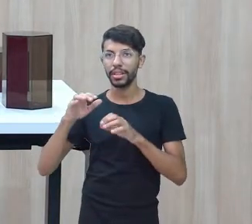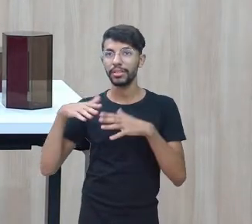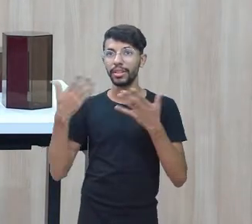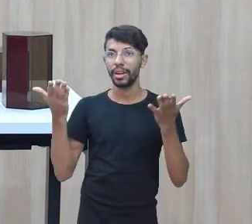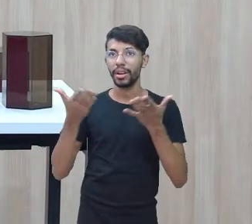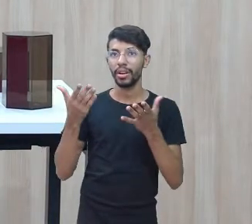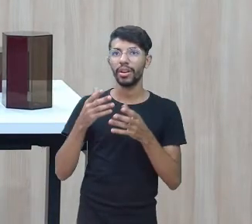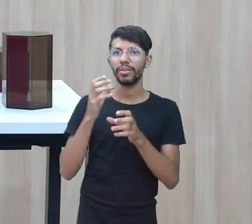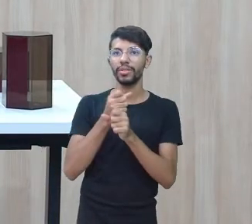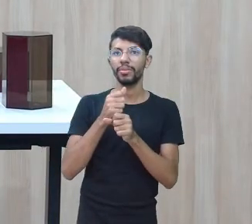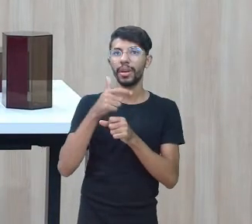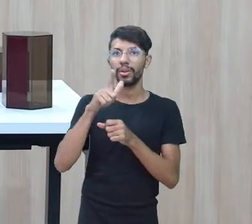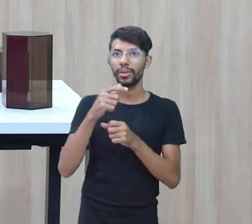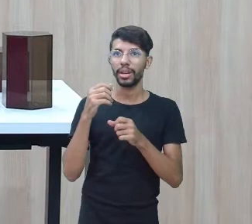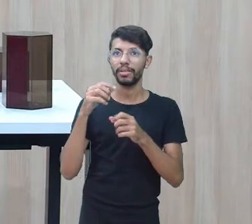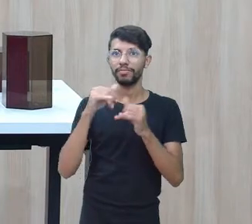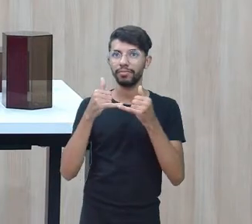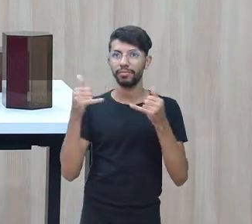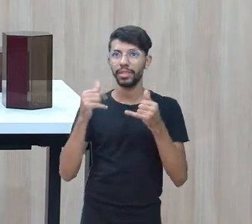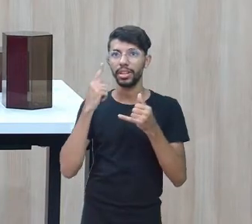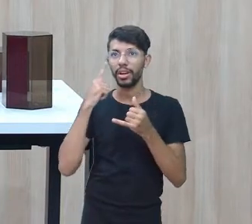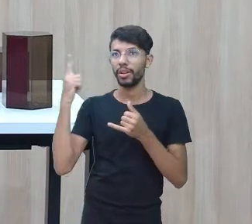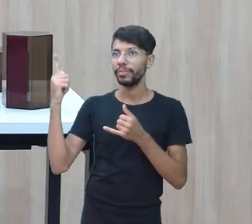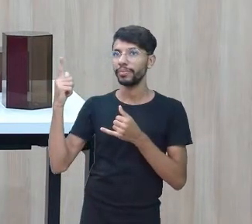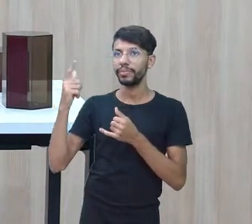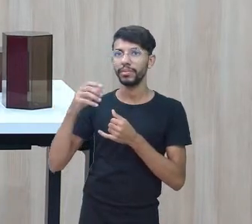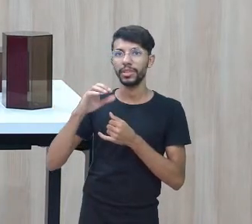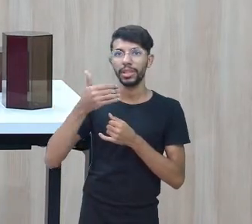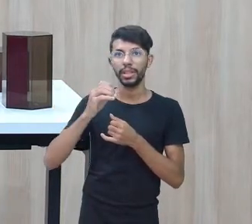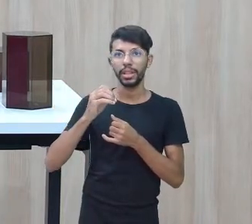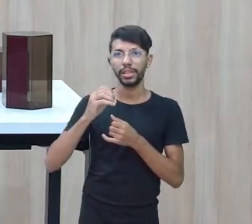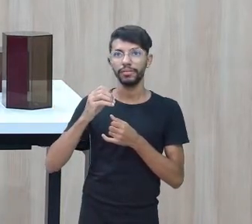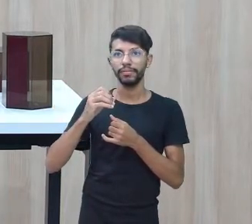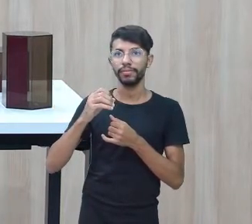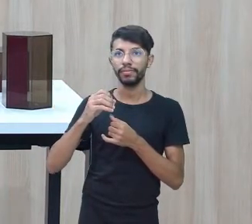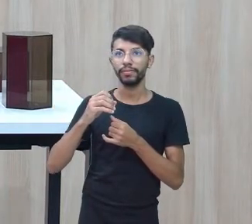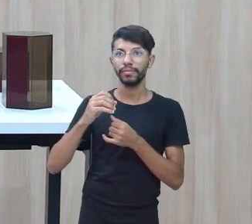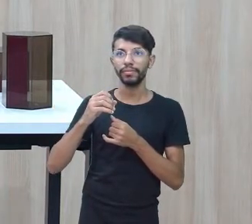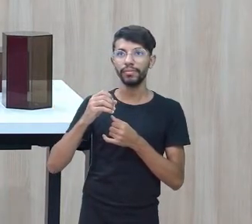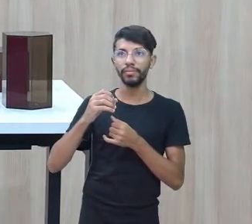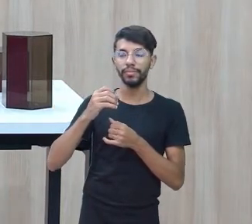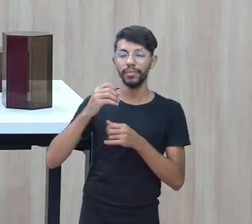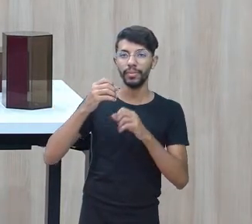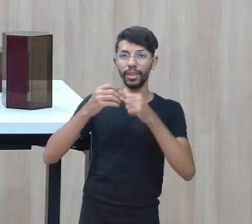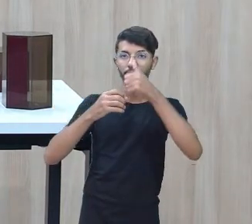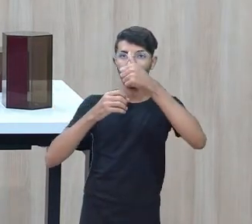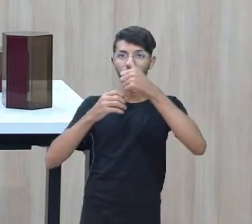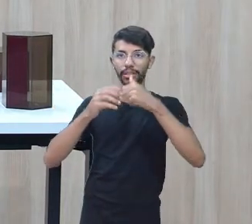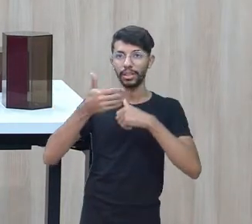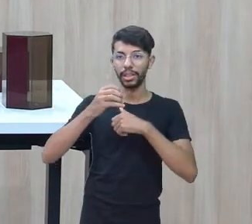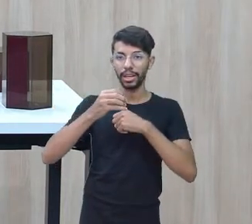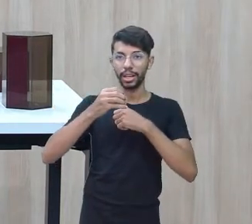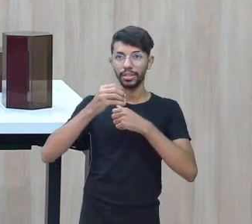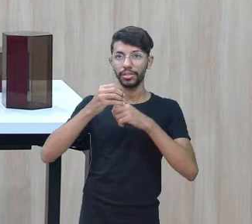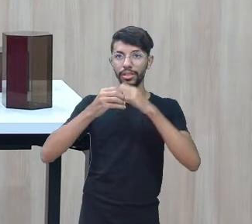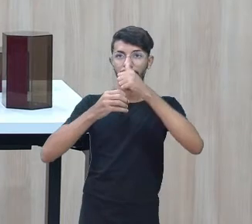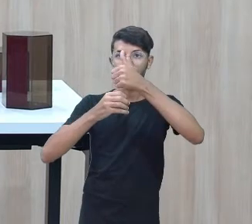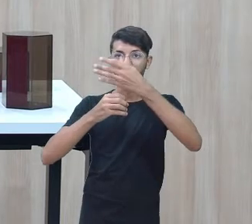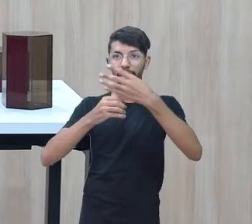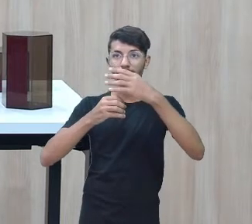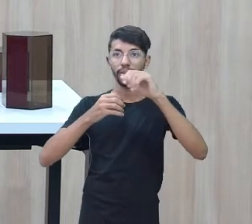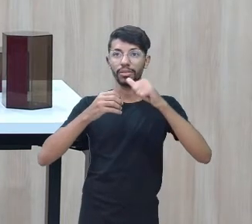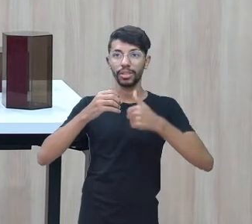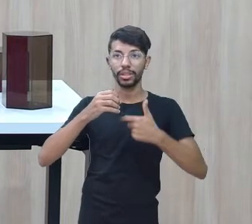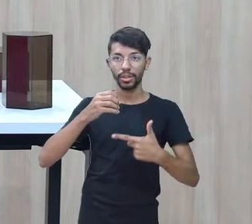tem, depois do 0, o 12, ó. E em cima do 10, o 14, tá vendo? Então, a gente vai ter que essa soma